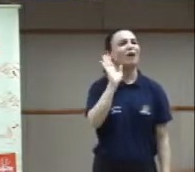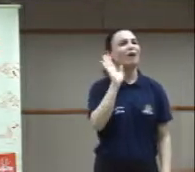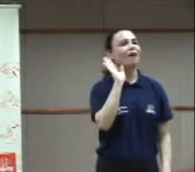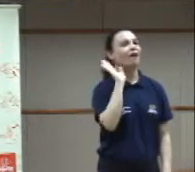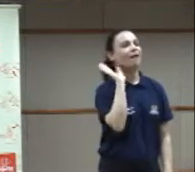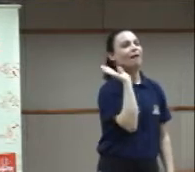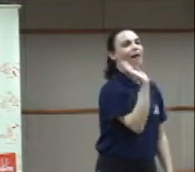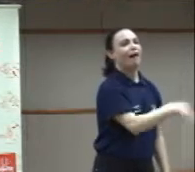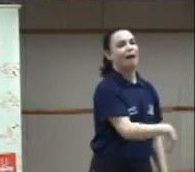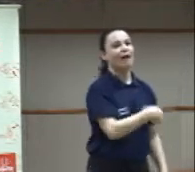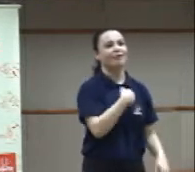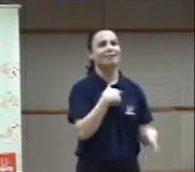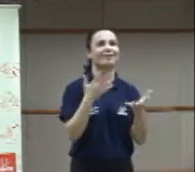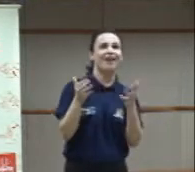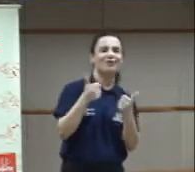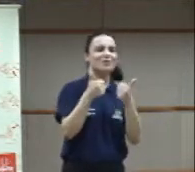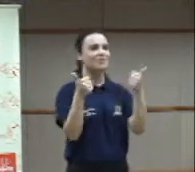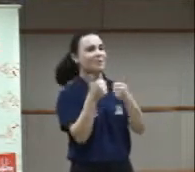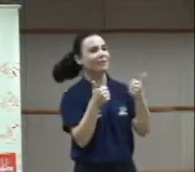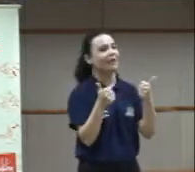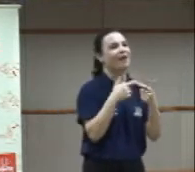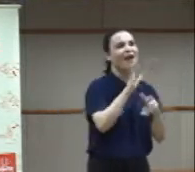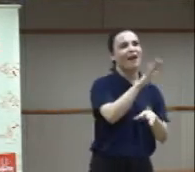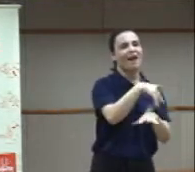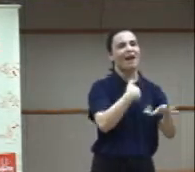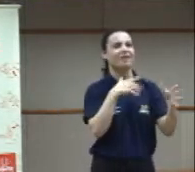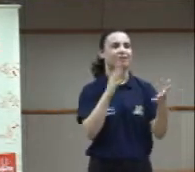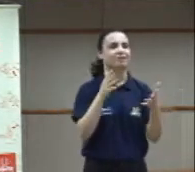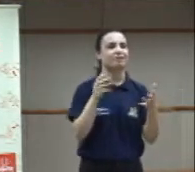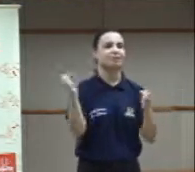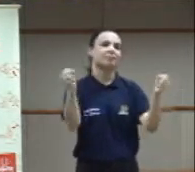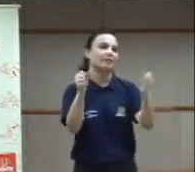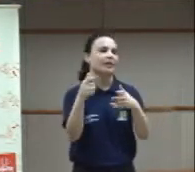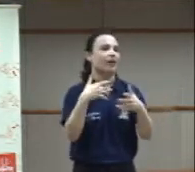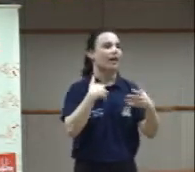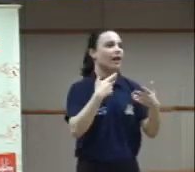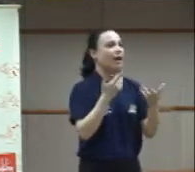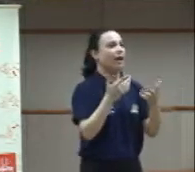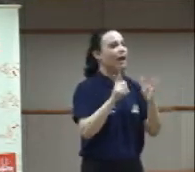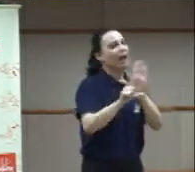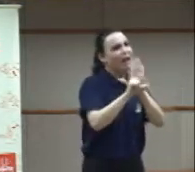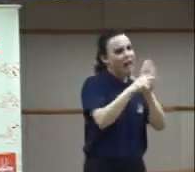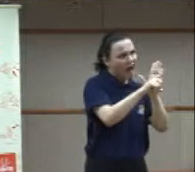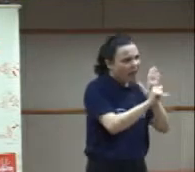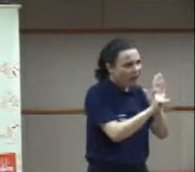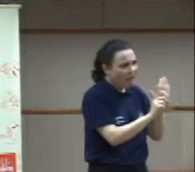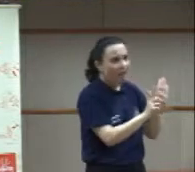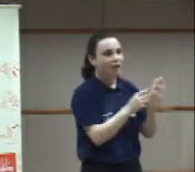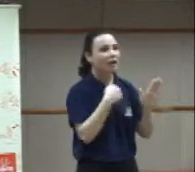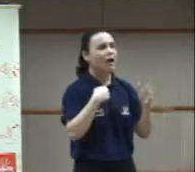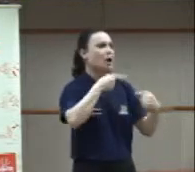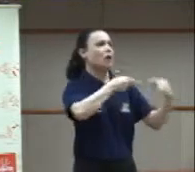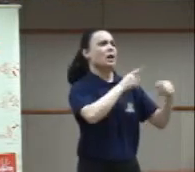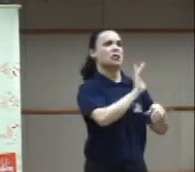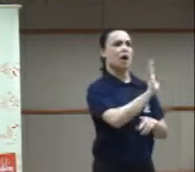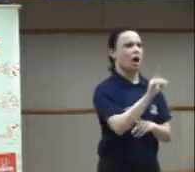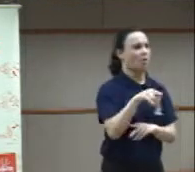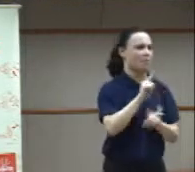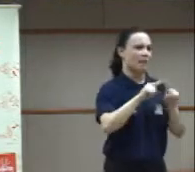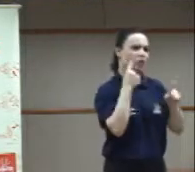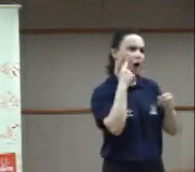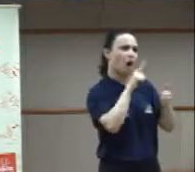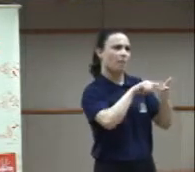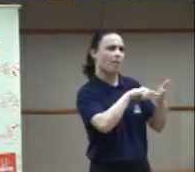estão compreendendo, que isso tem peso de lei. Então, querem discutir, né? Não tem discussão. Isso tem